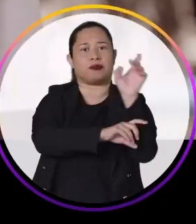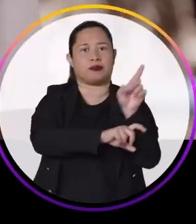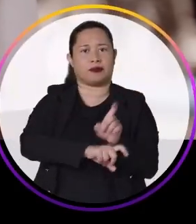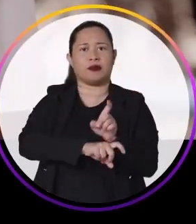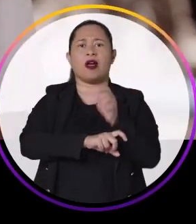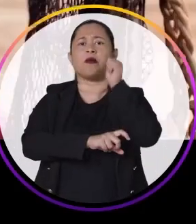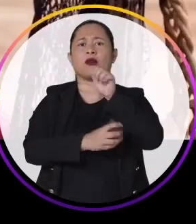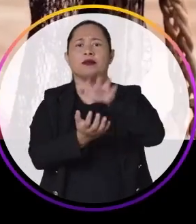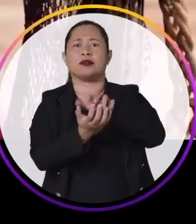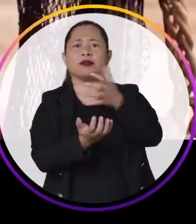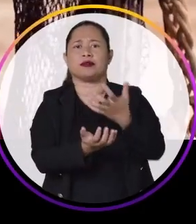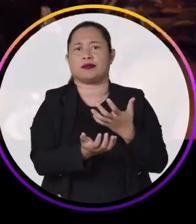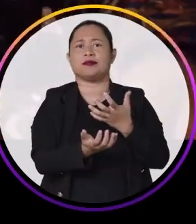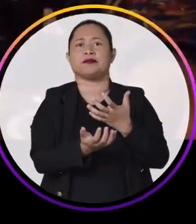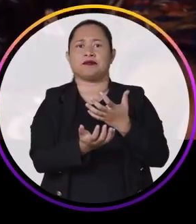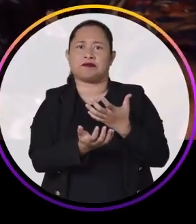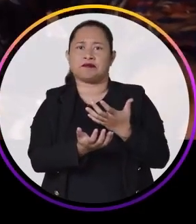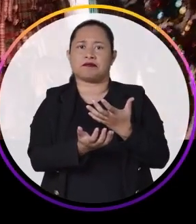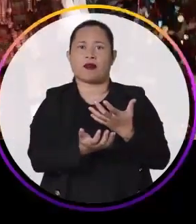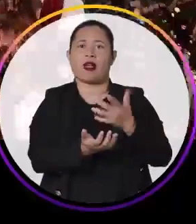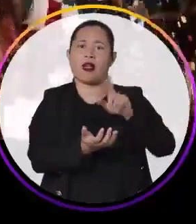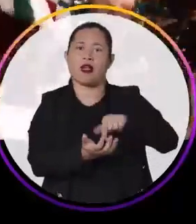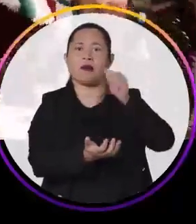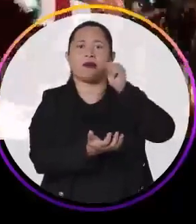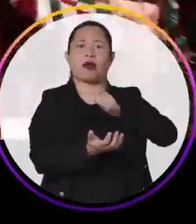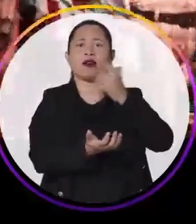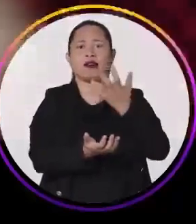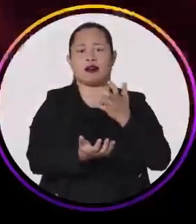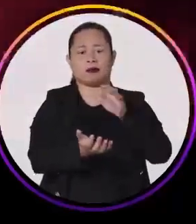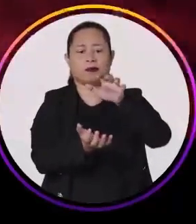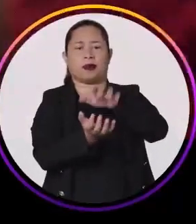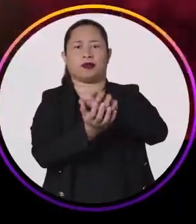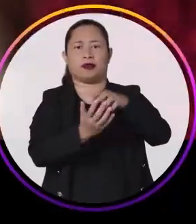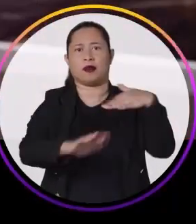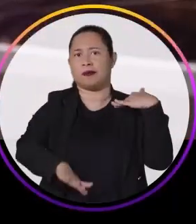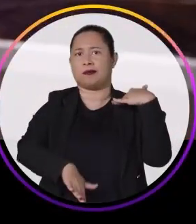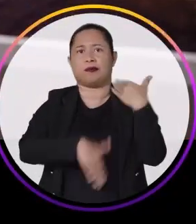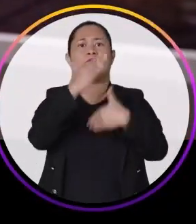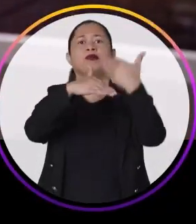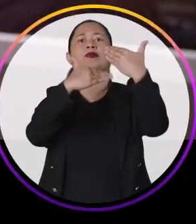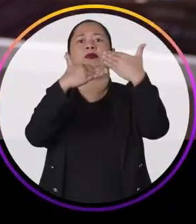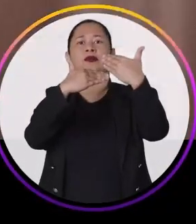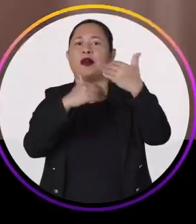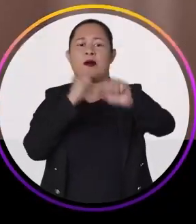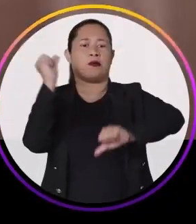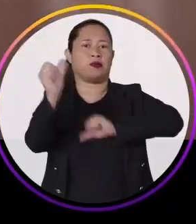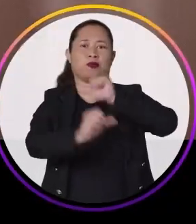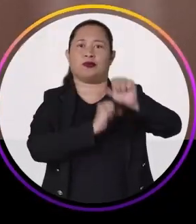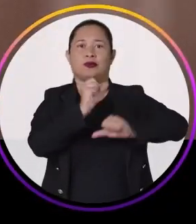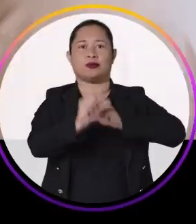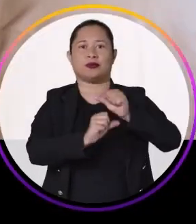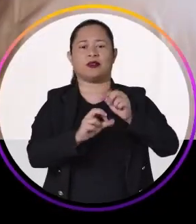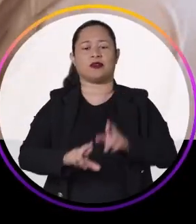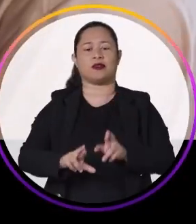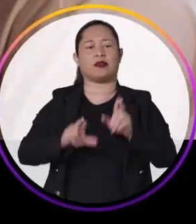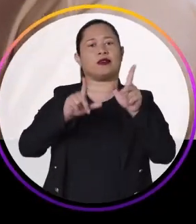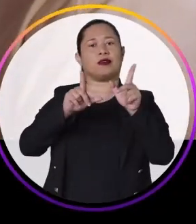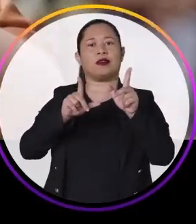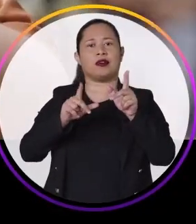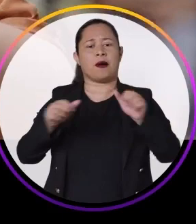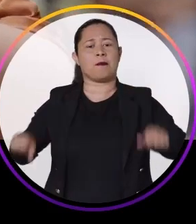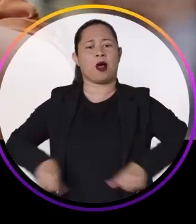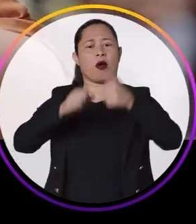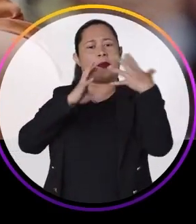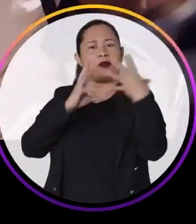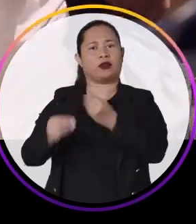Mata. A mulher que Pernambuco quer é a mulher que quer Pernambuco pra frente, mudado,